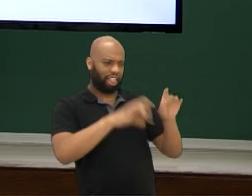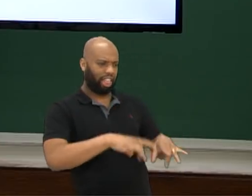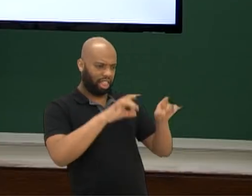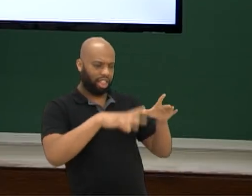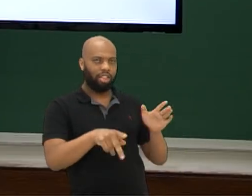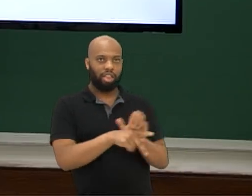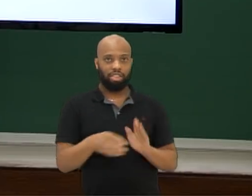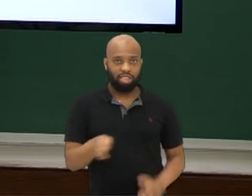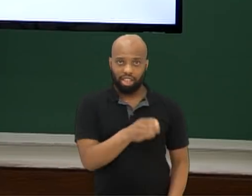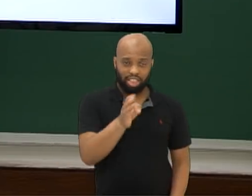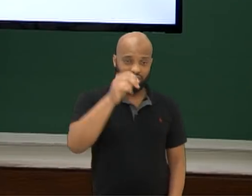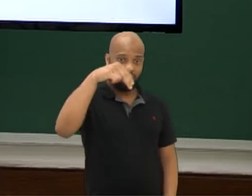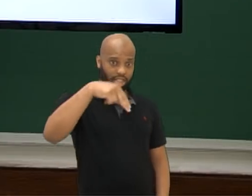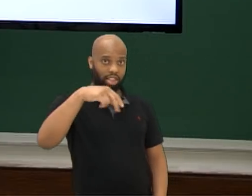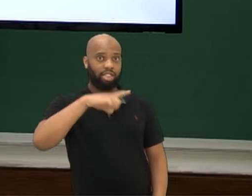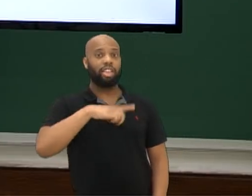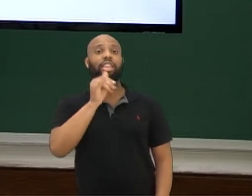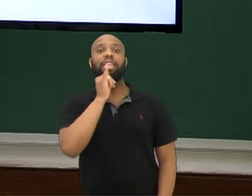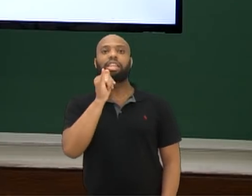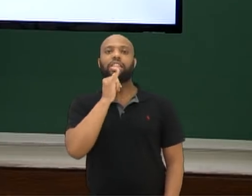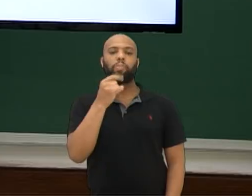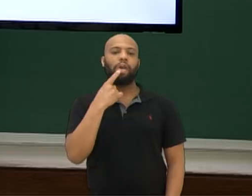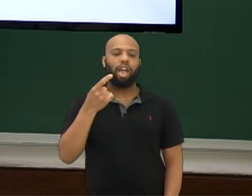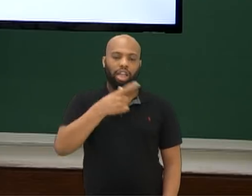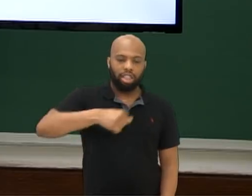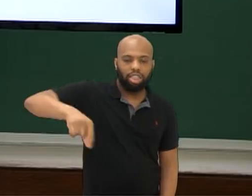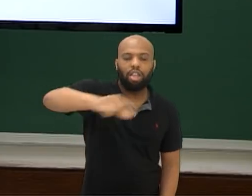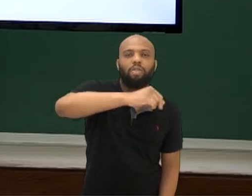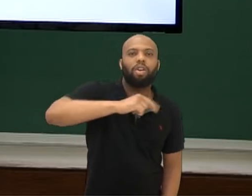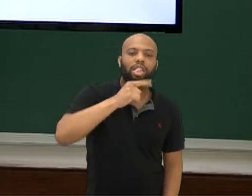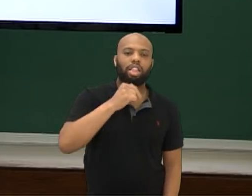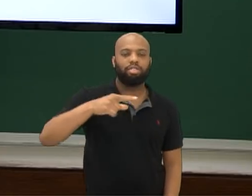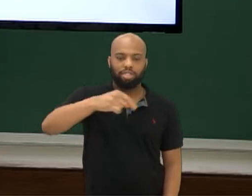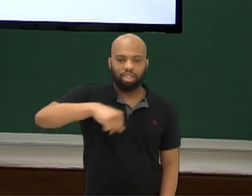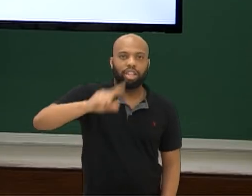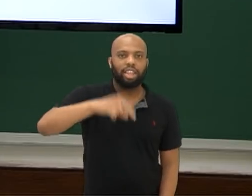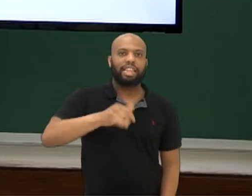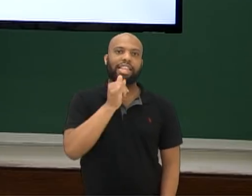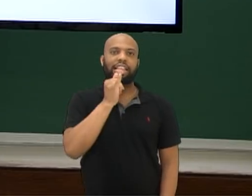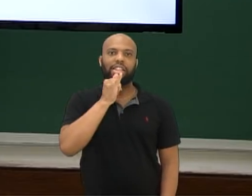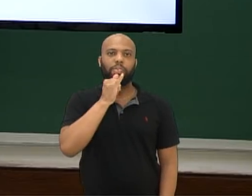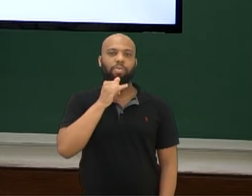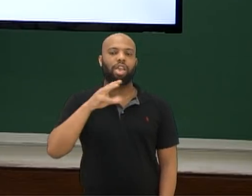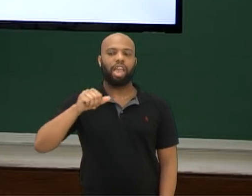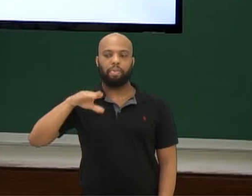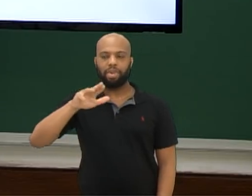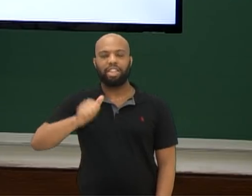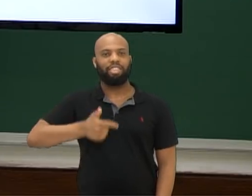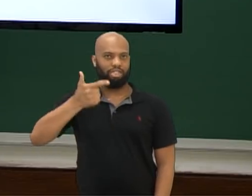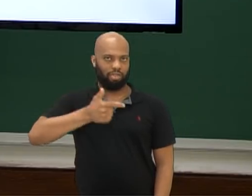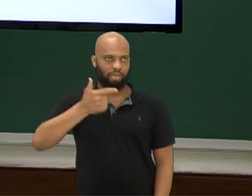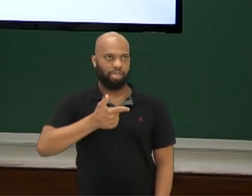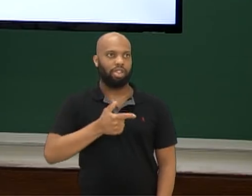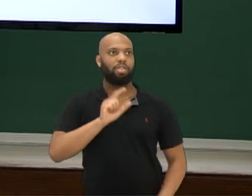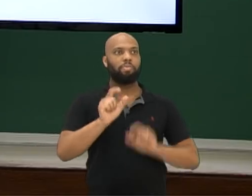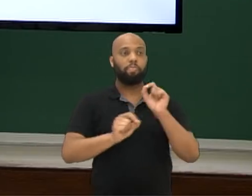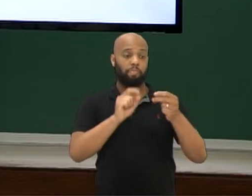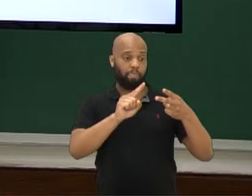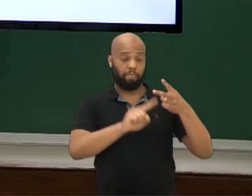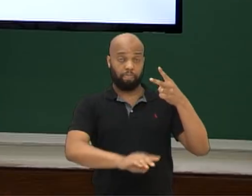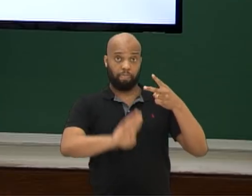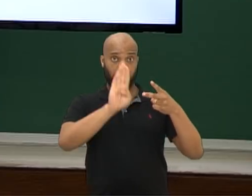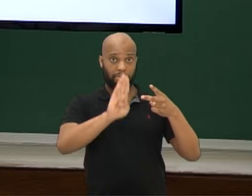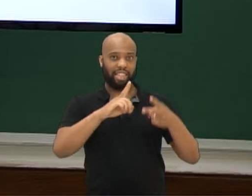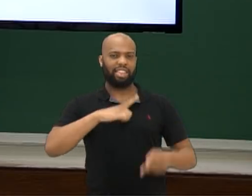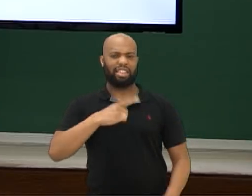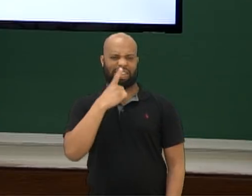em peixes de água salgada, é um exemplo de amina secundária. Letra B, a substância responsável pelo cheiro de peixe podre